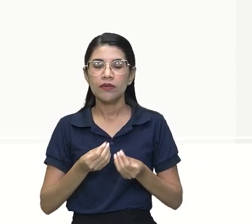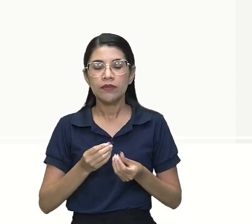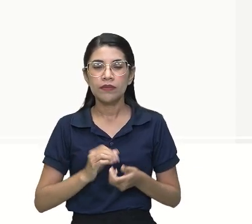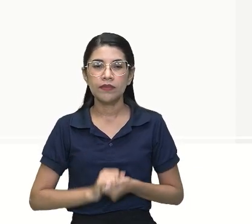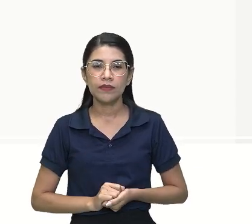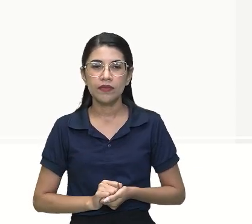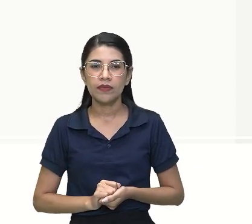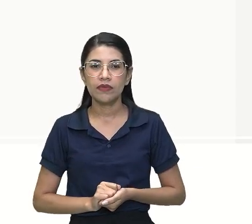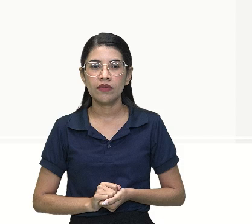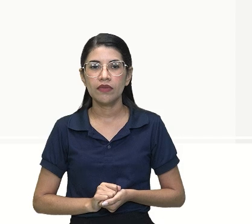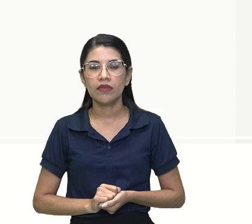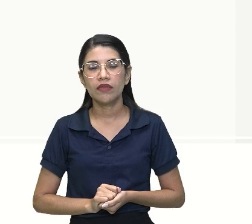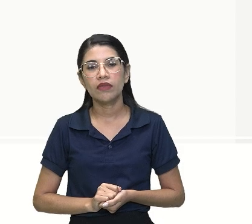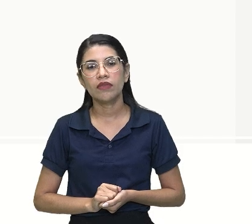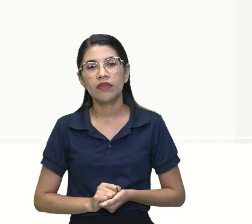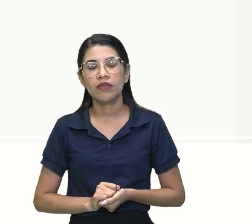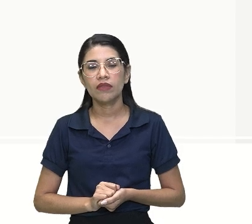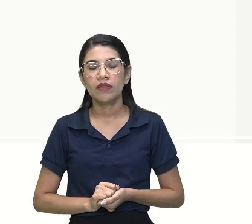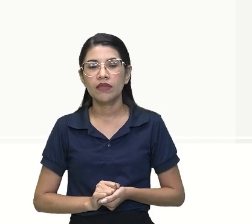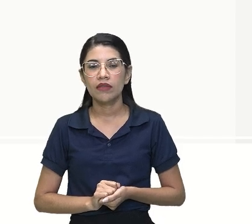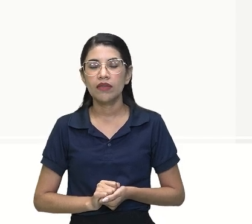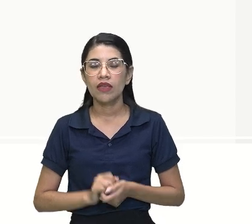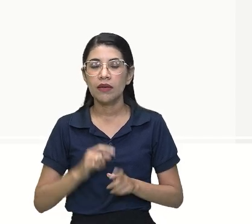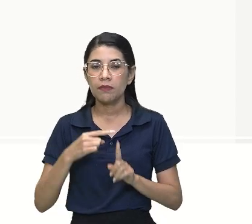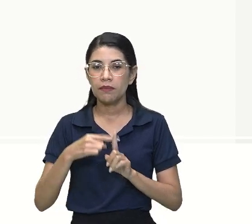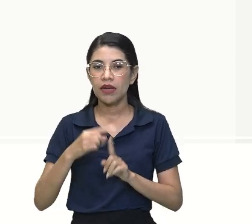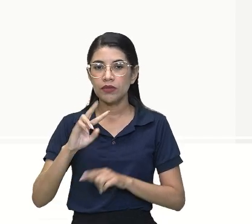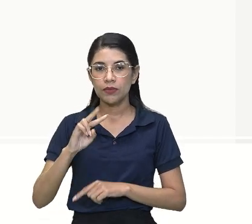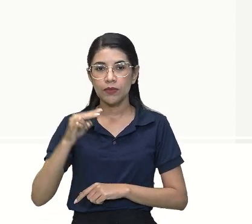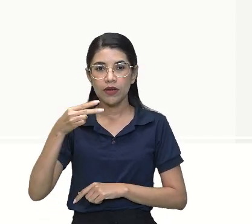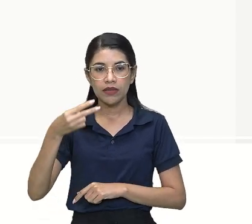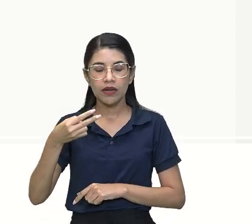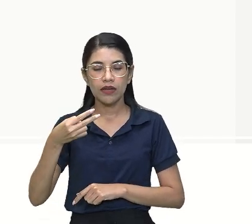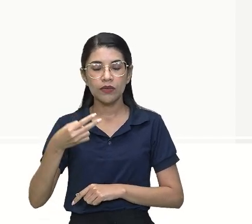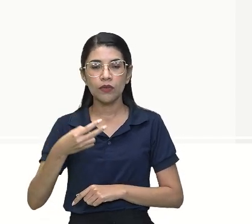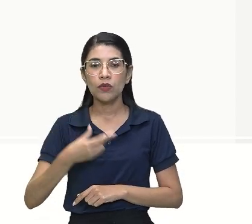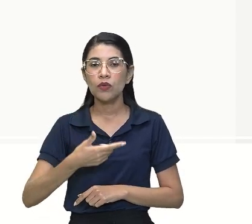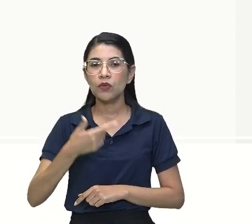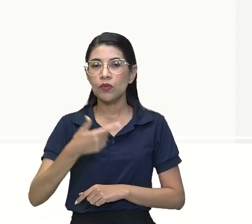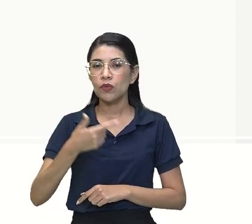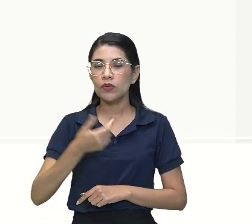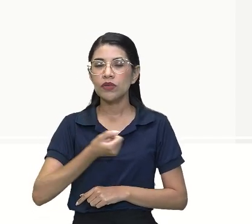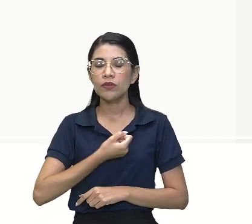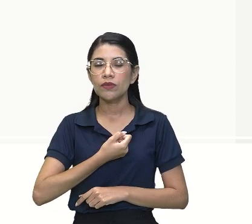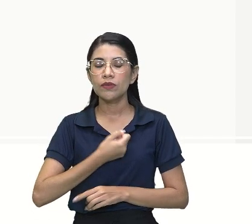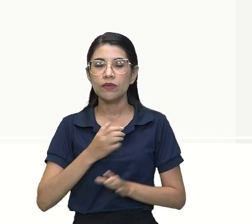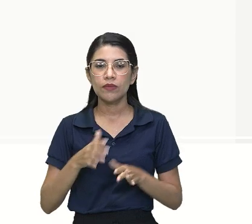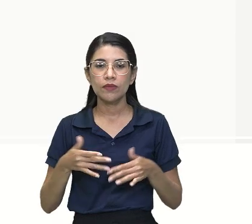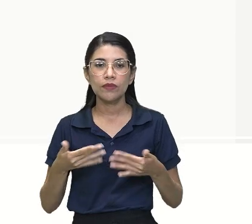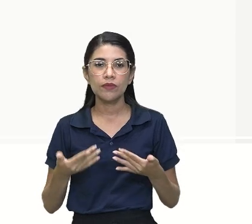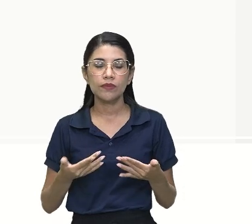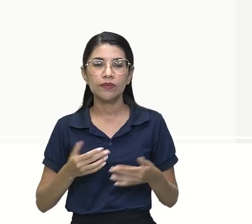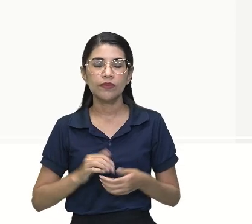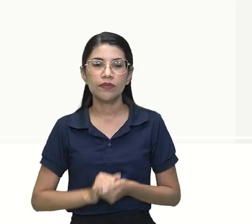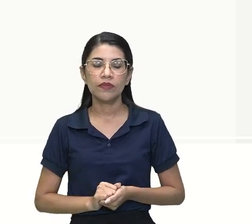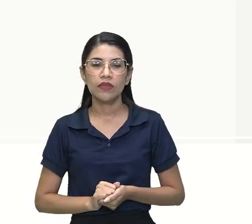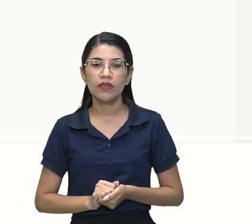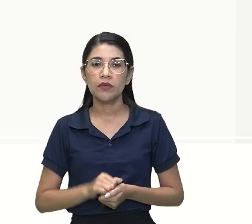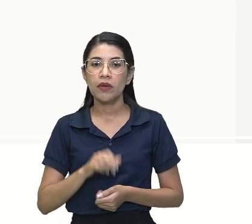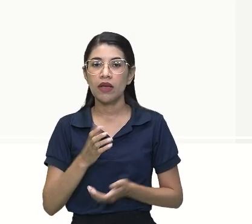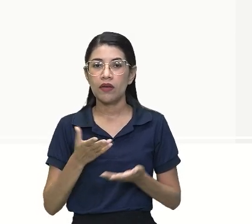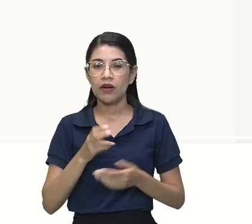pelo segundo termo, mais o quadrado do segundo, quem vai ser o segundo termo aqui, ó? Vai ser o 5,